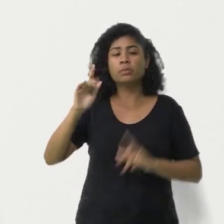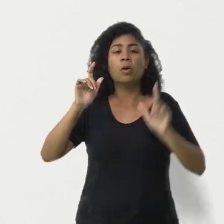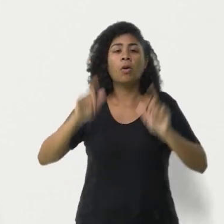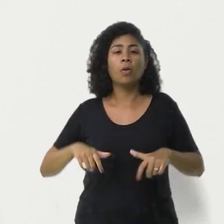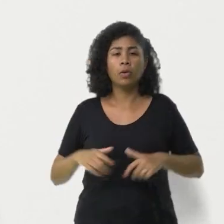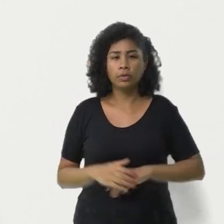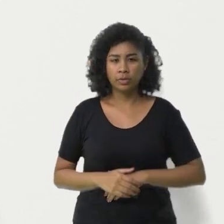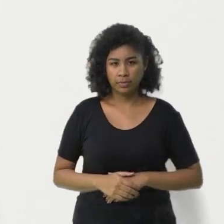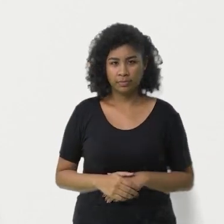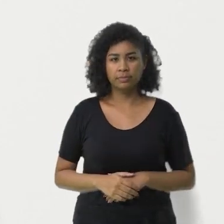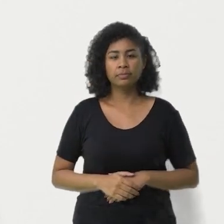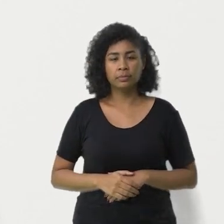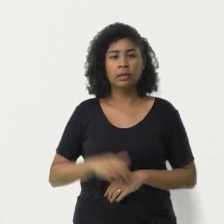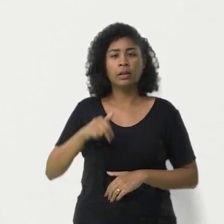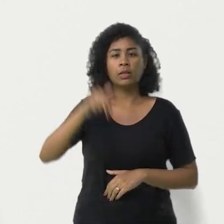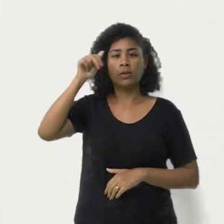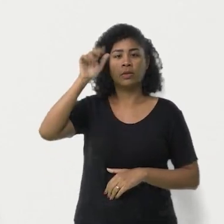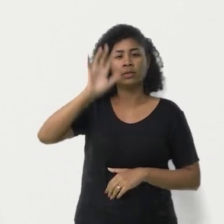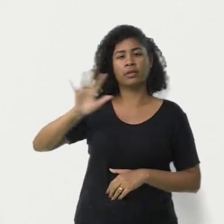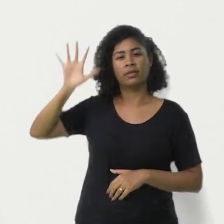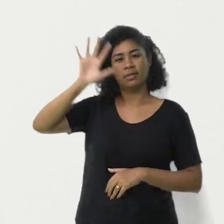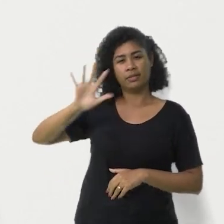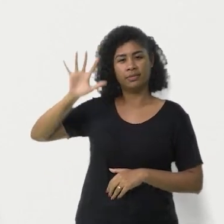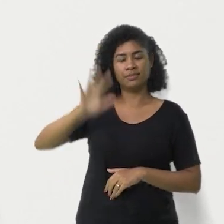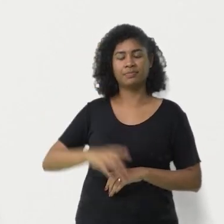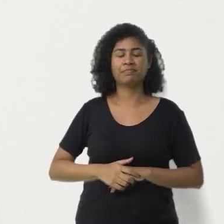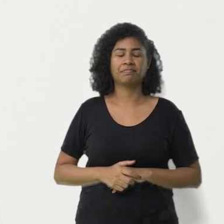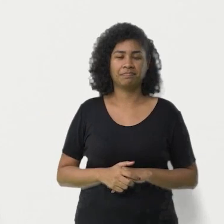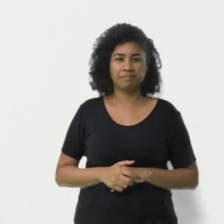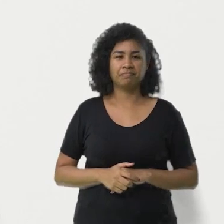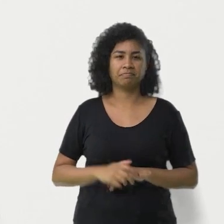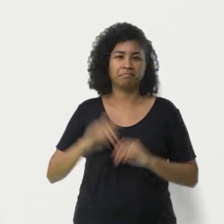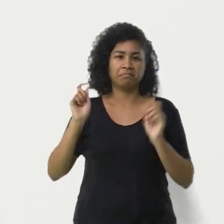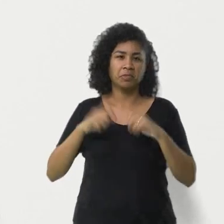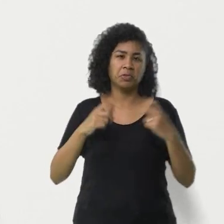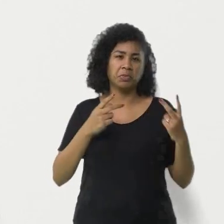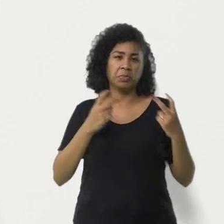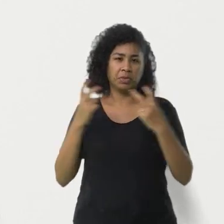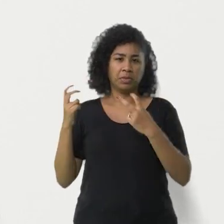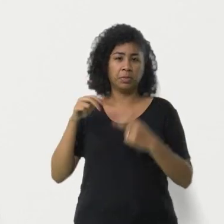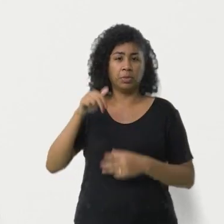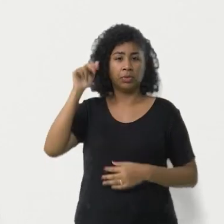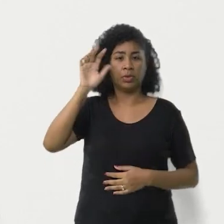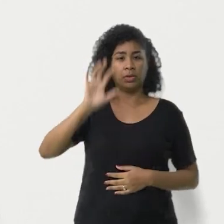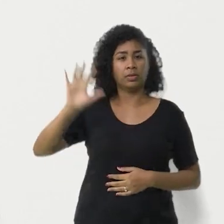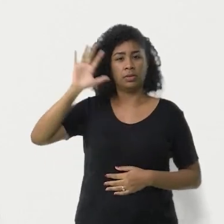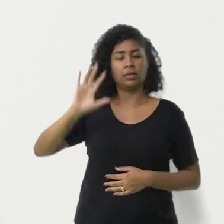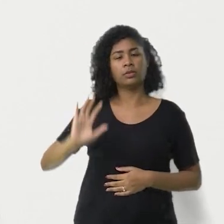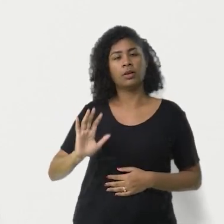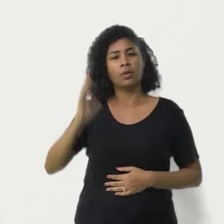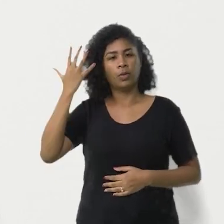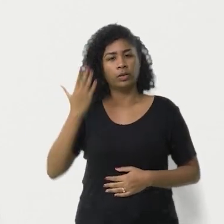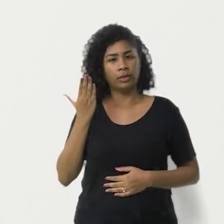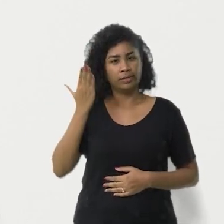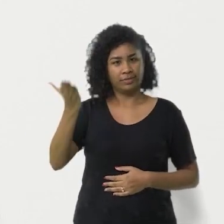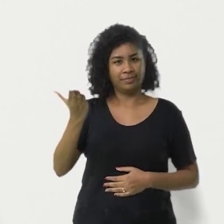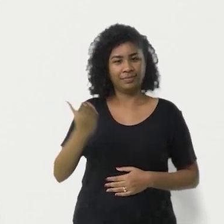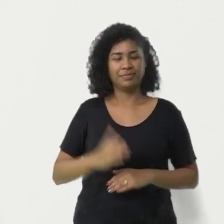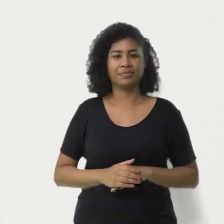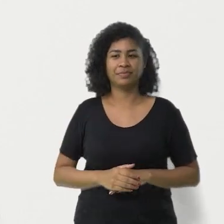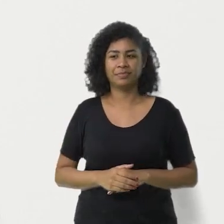região? Aqui no Nordeste, olha só, a gente verifica aqui no Nordeste ocorre essa